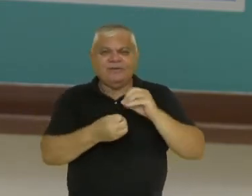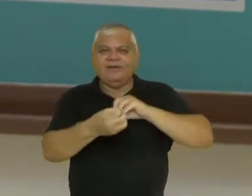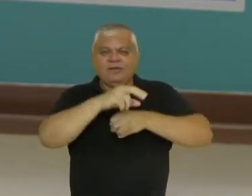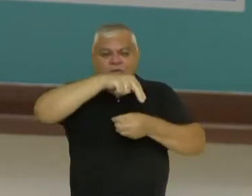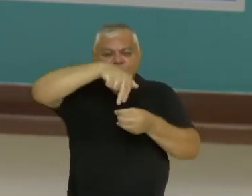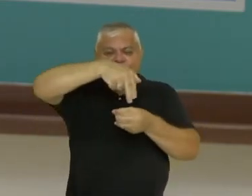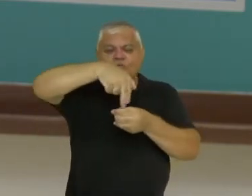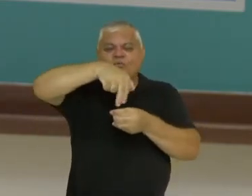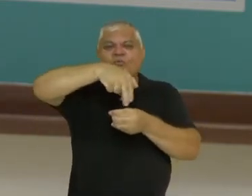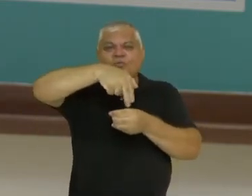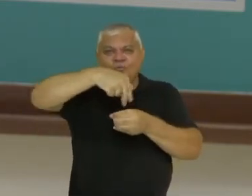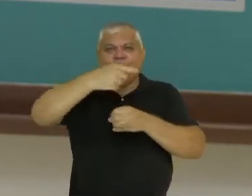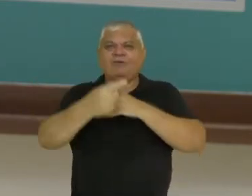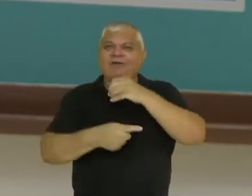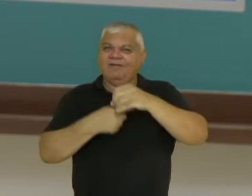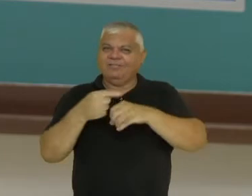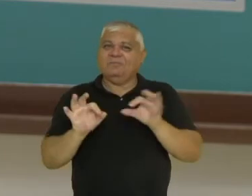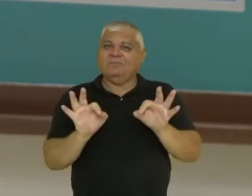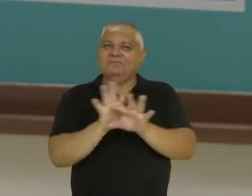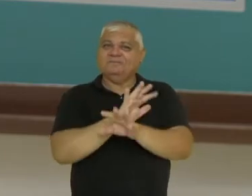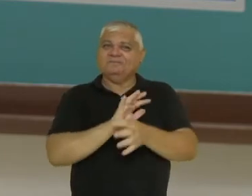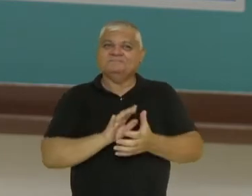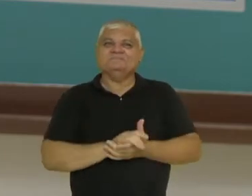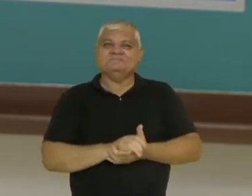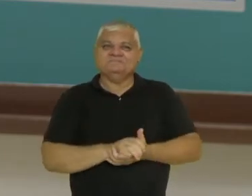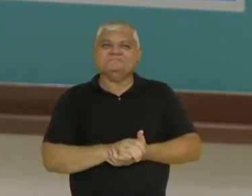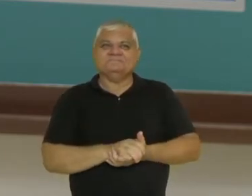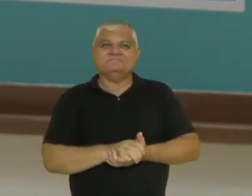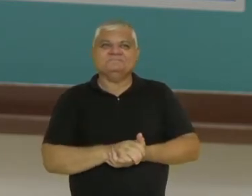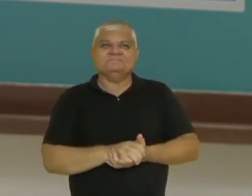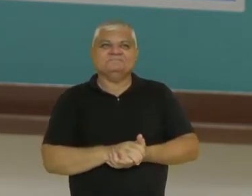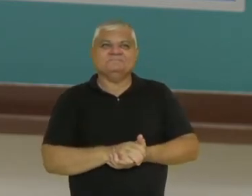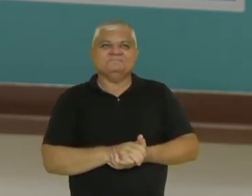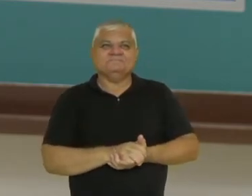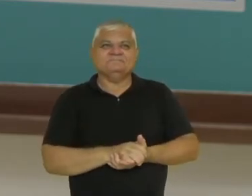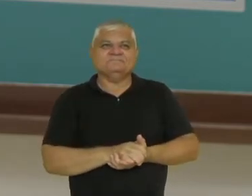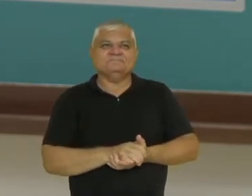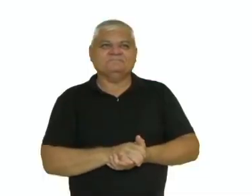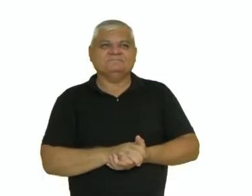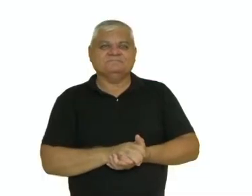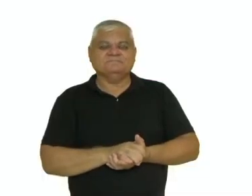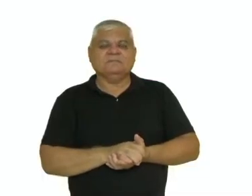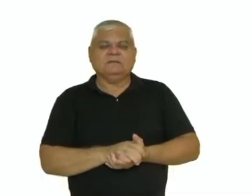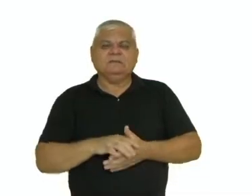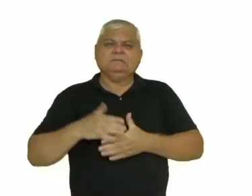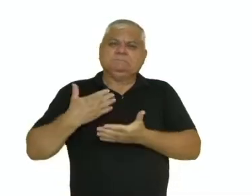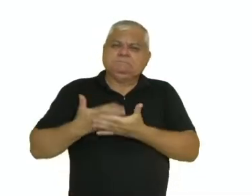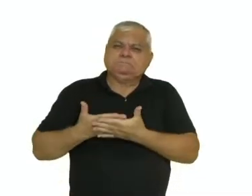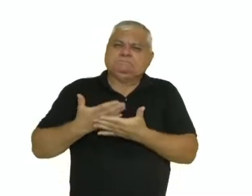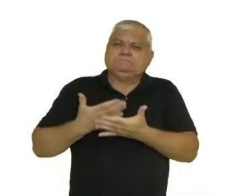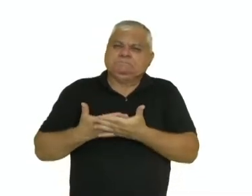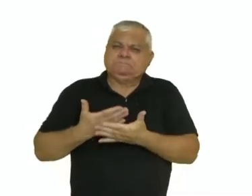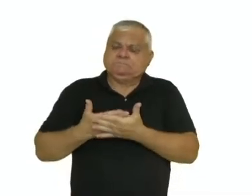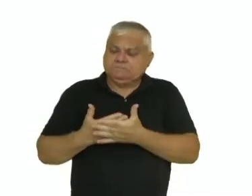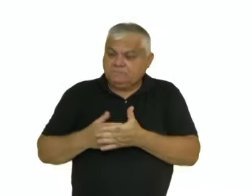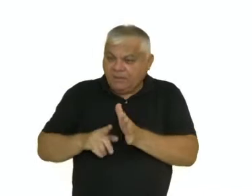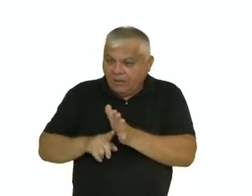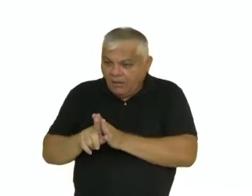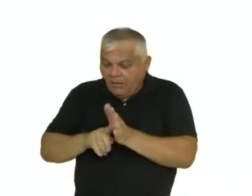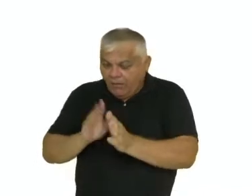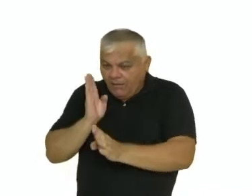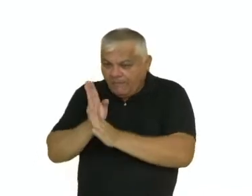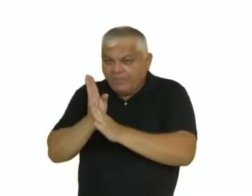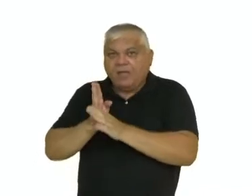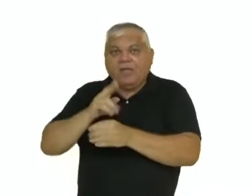o átomo como um todo. Depois da descoberta do nêutron, o modelo atômico